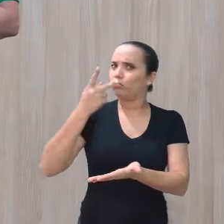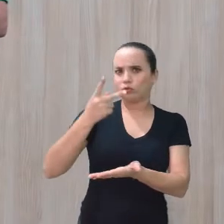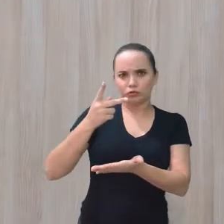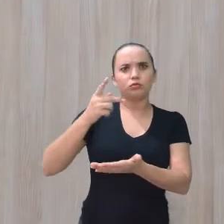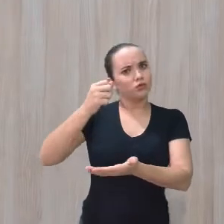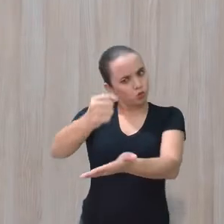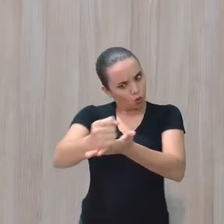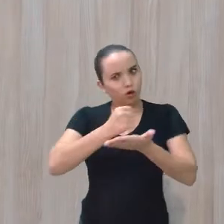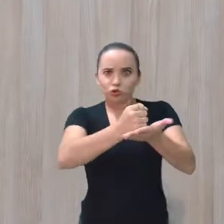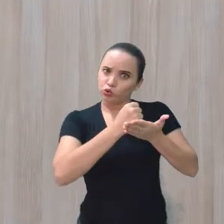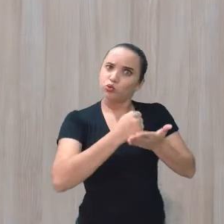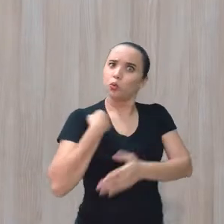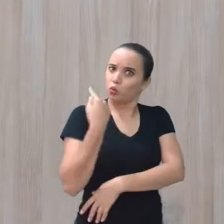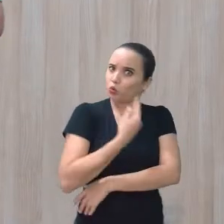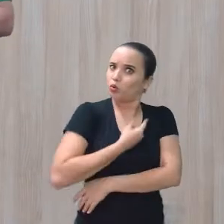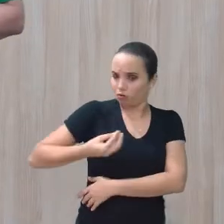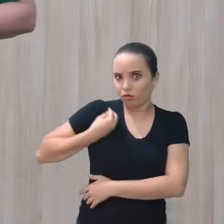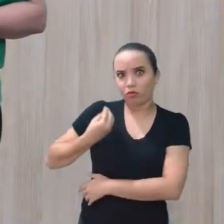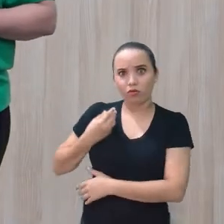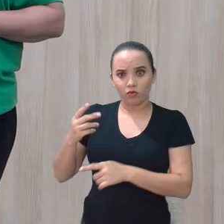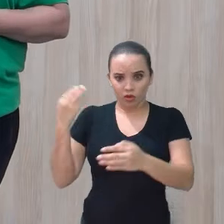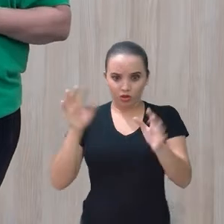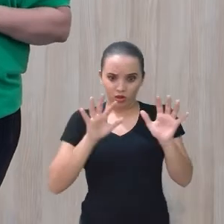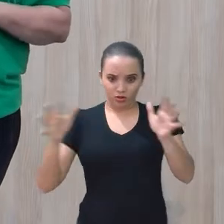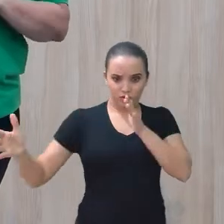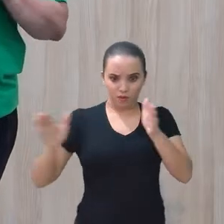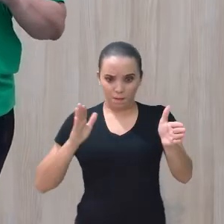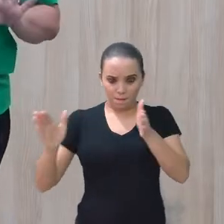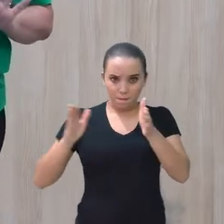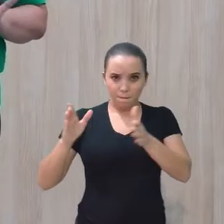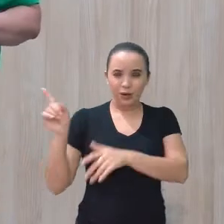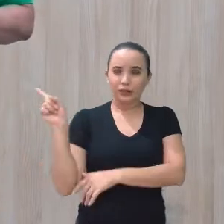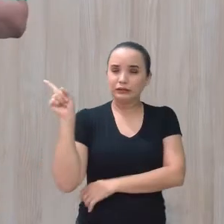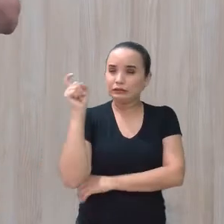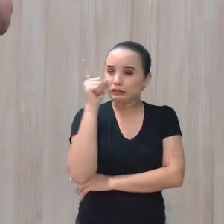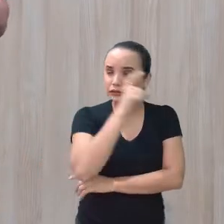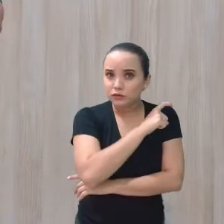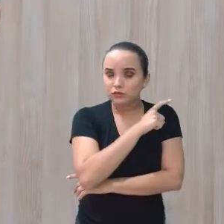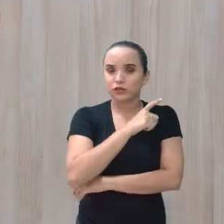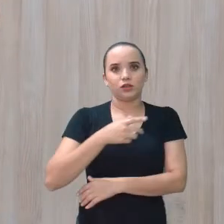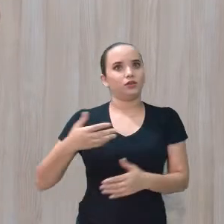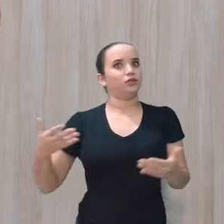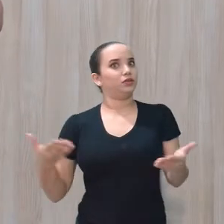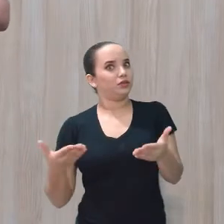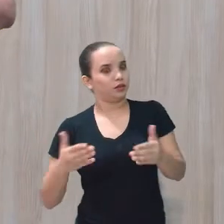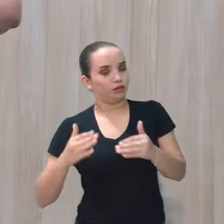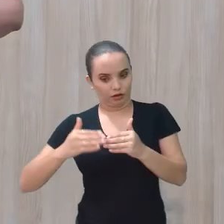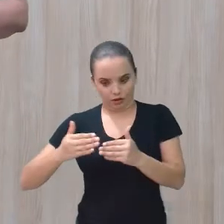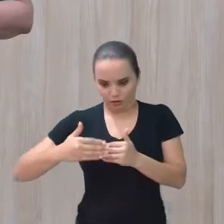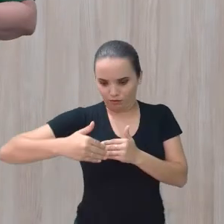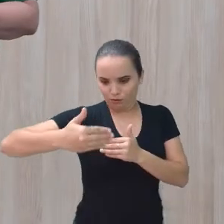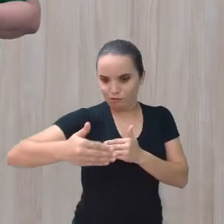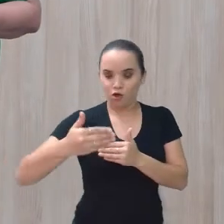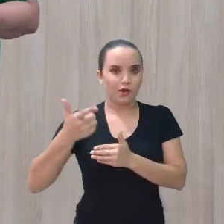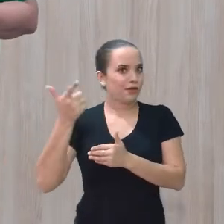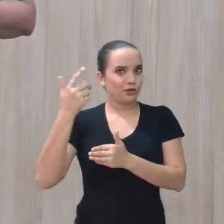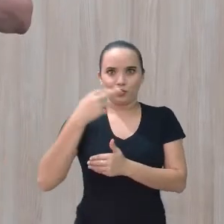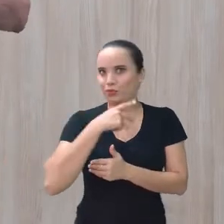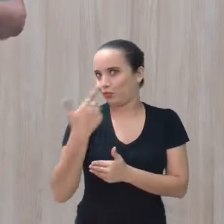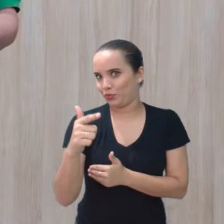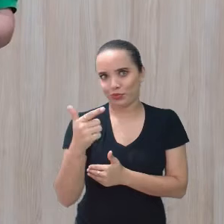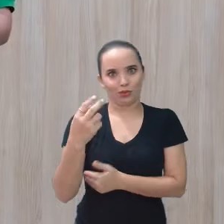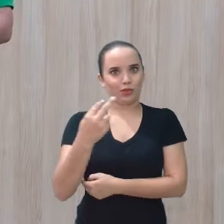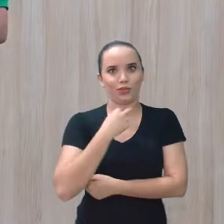que, a partir de agora, nós não temos desculpas de não assistir aula. É aula no chão da escola,